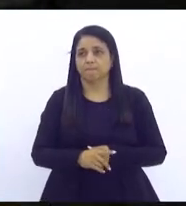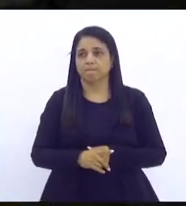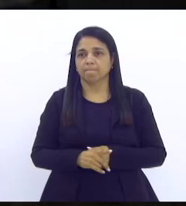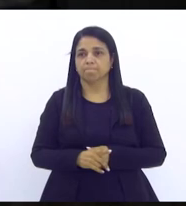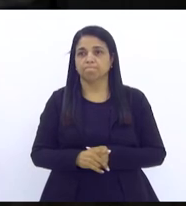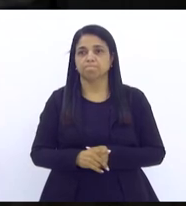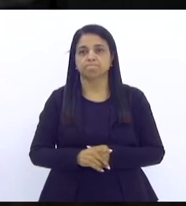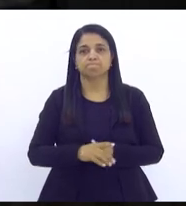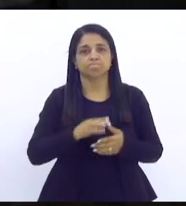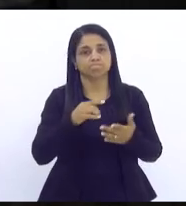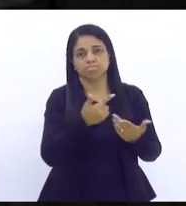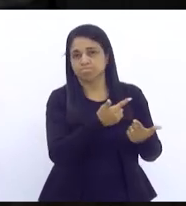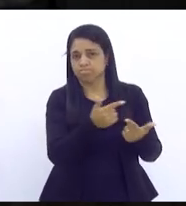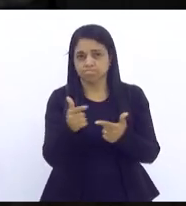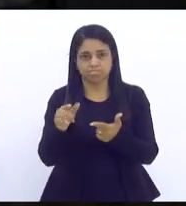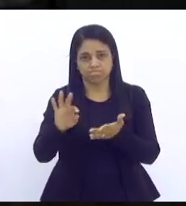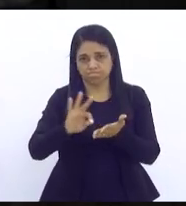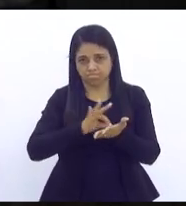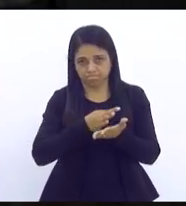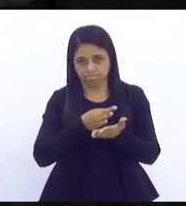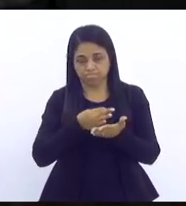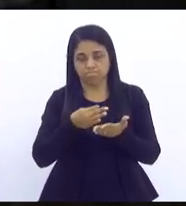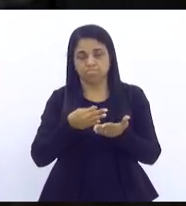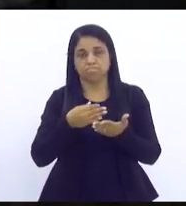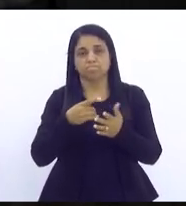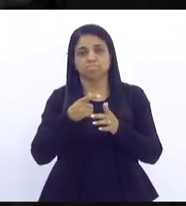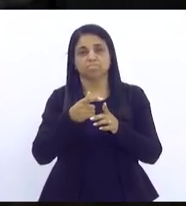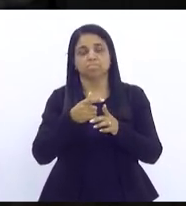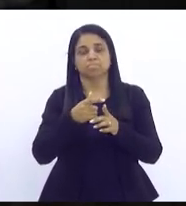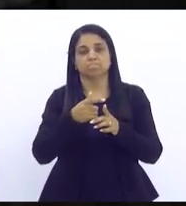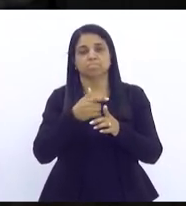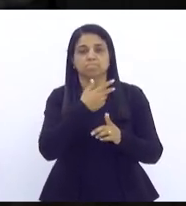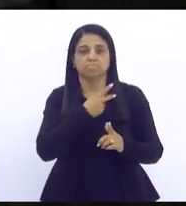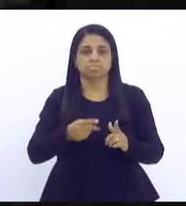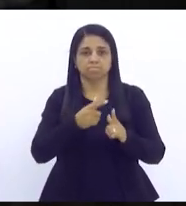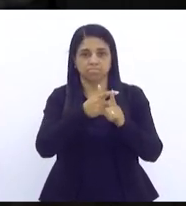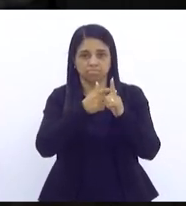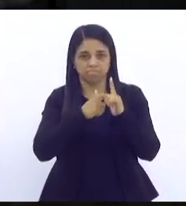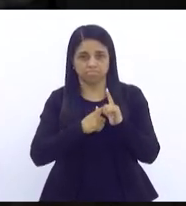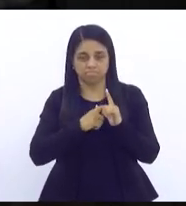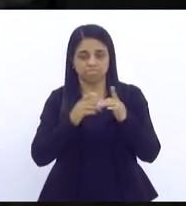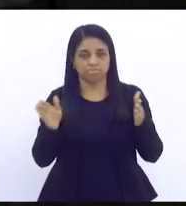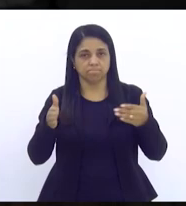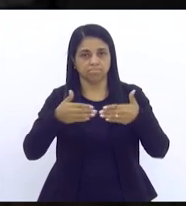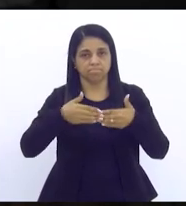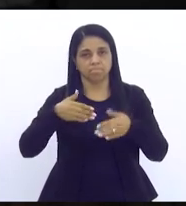Não havendo mais oradores inscritos, a presidência suspende a sessão até às